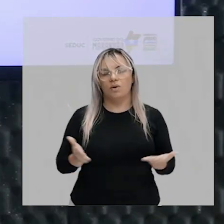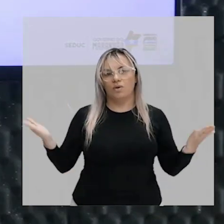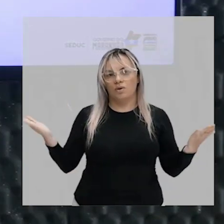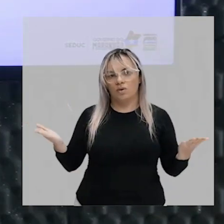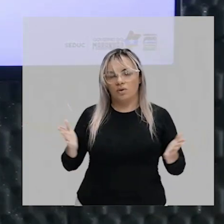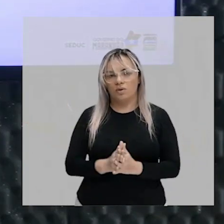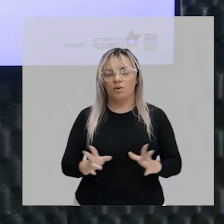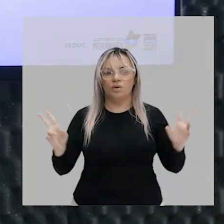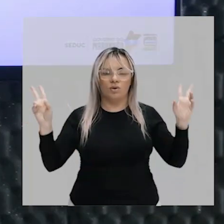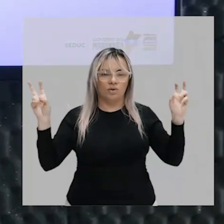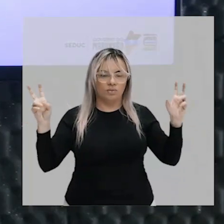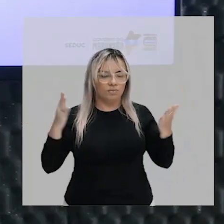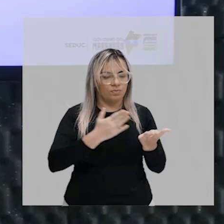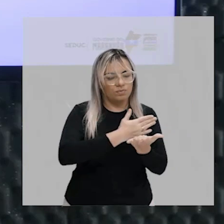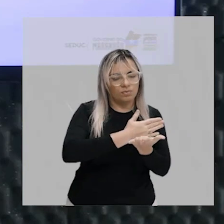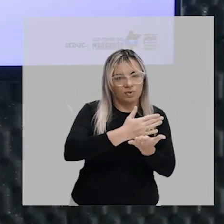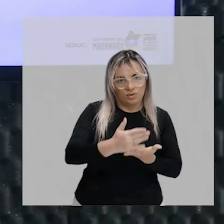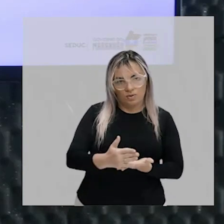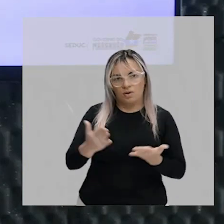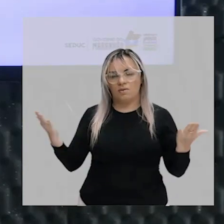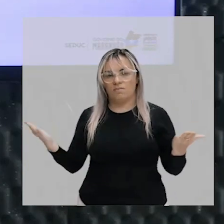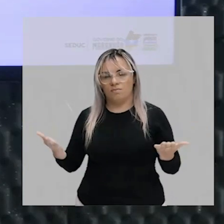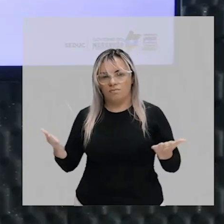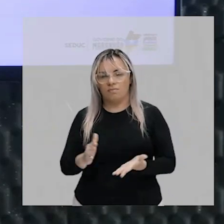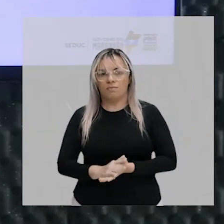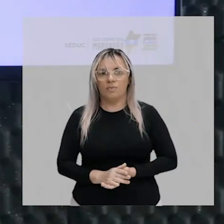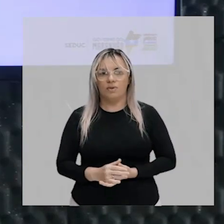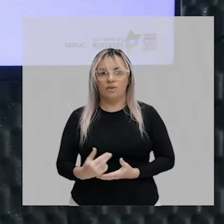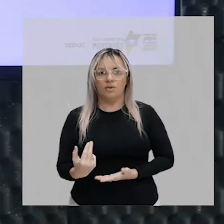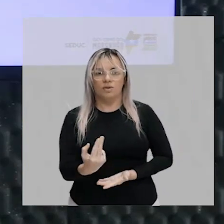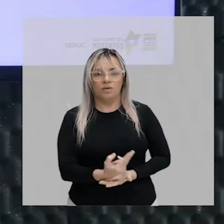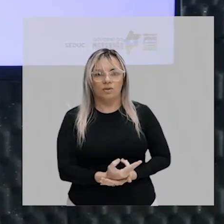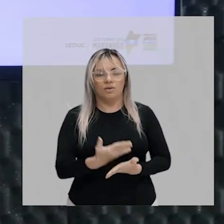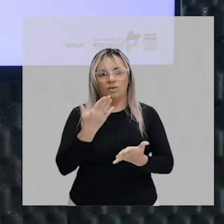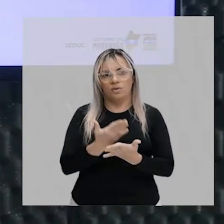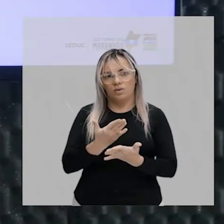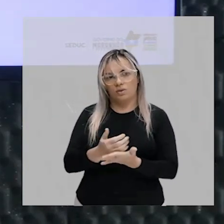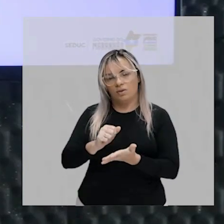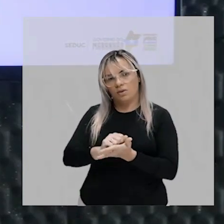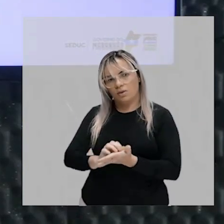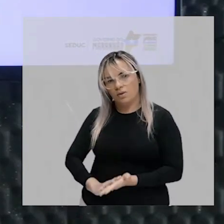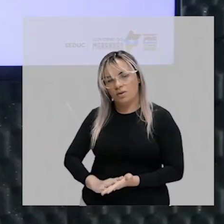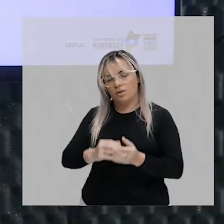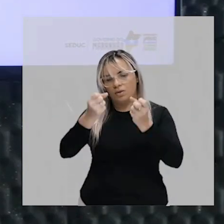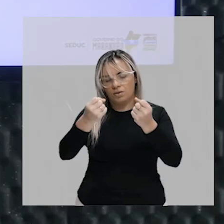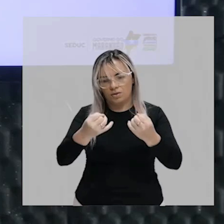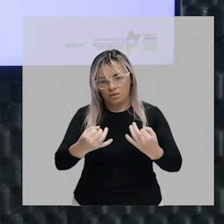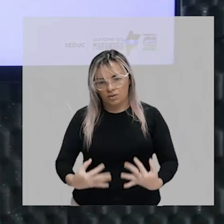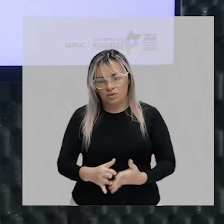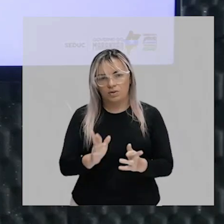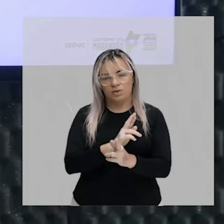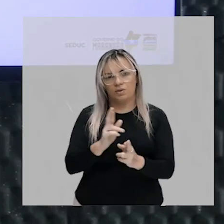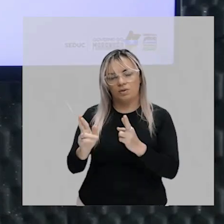de que vivemos iniciar neste exato momento nós vamos trabalhar exercícios comentados envolvendo